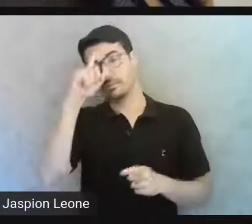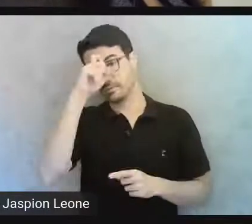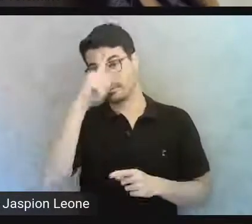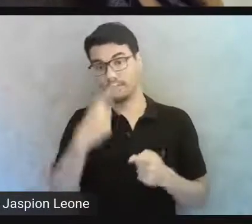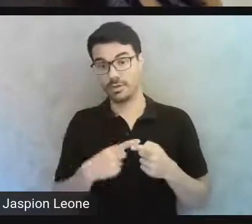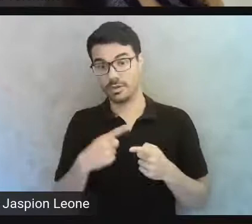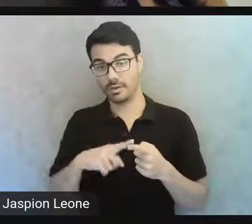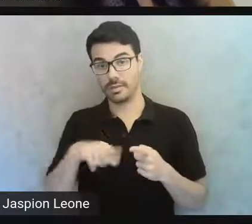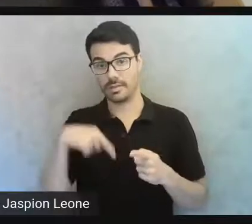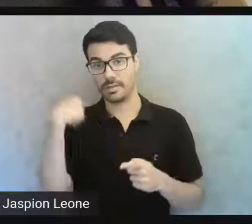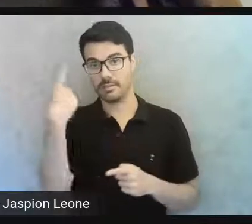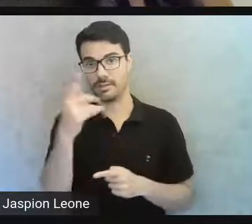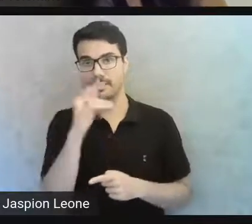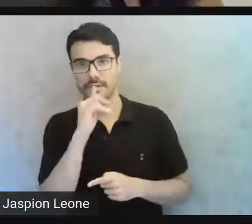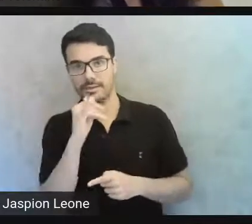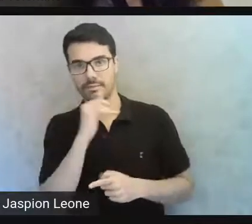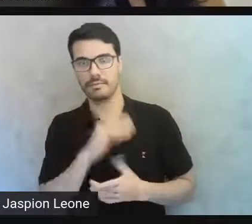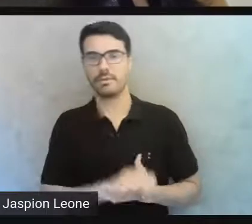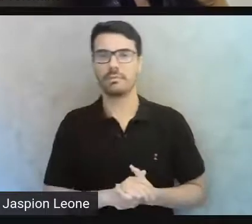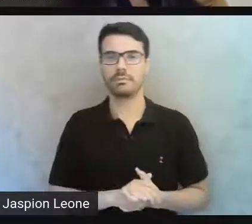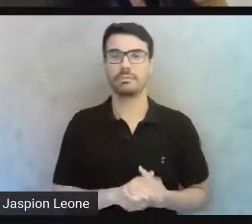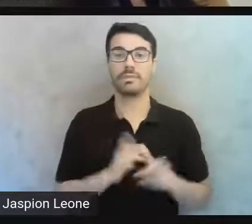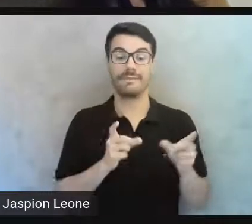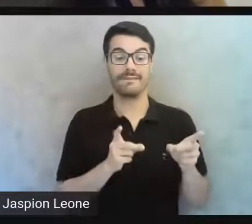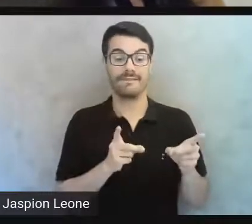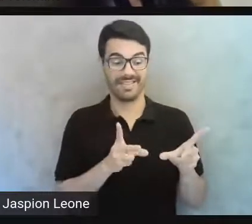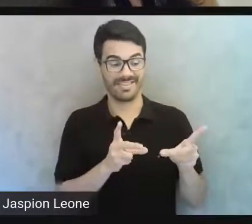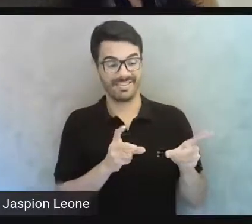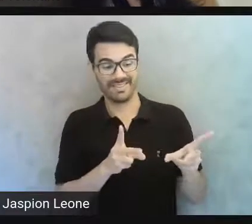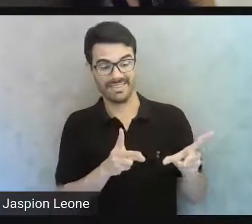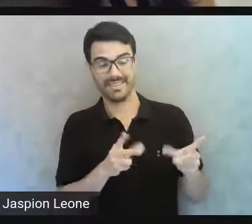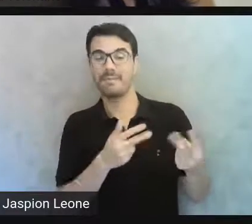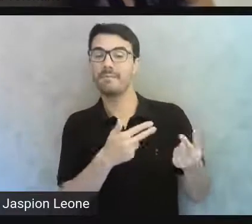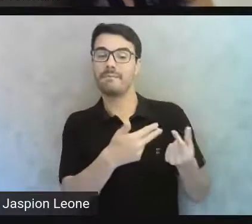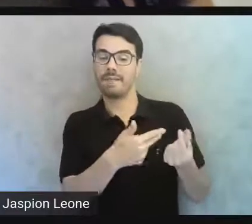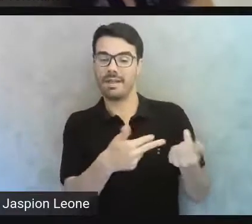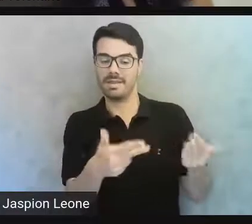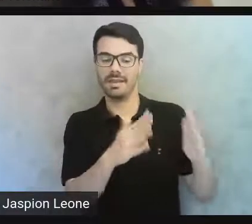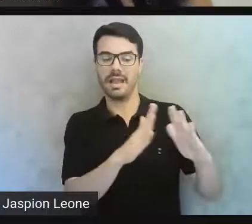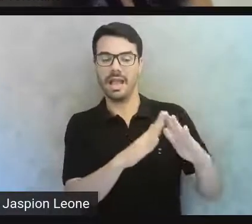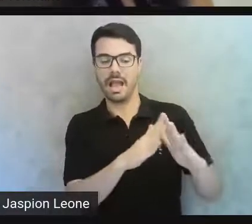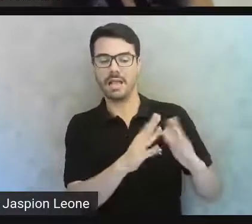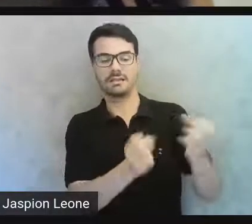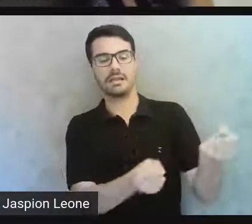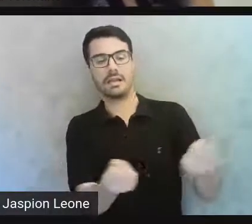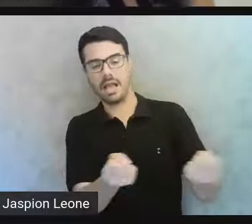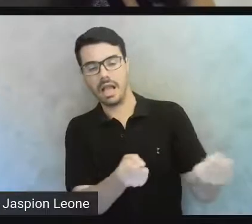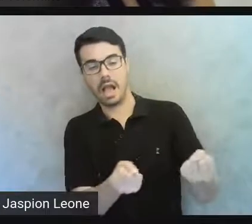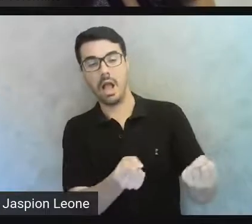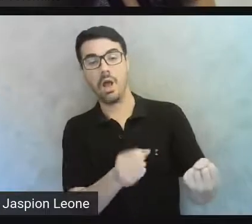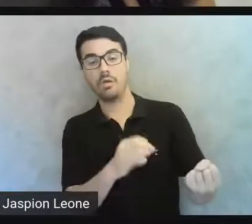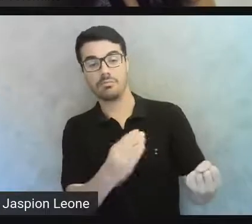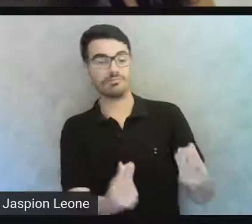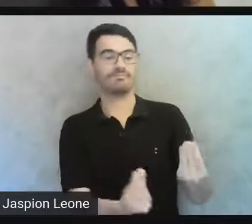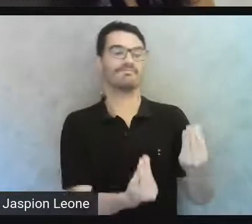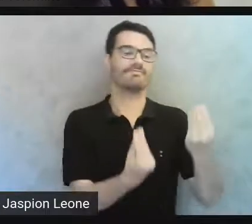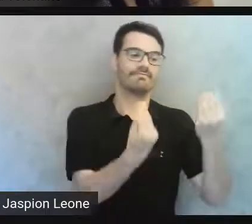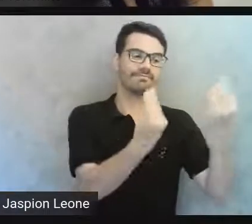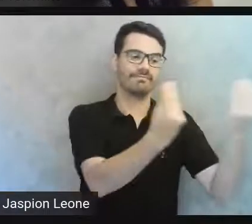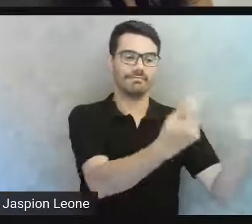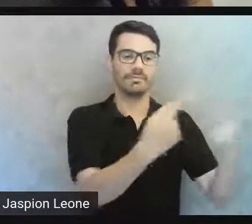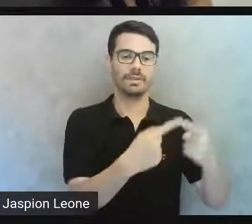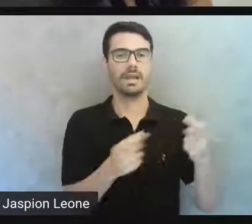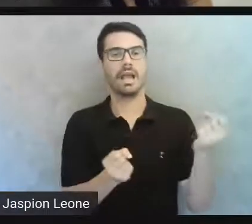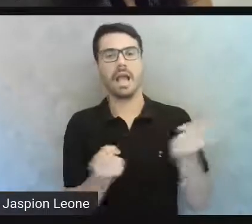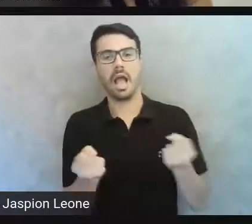vão precisar, por exemplo, você deu o exemplo de vender um bem, né? Na hora de vender um bem, ou de entregar um bem, né? Porque às vezes é um carro